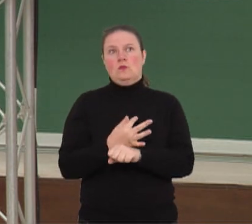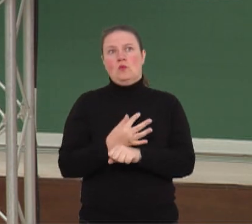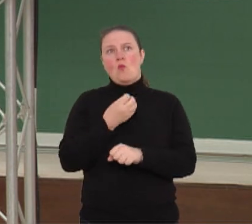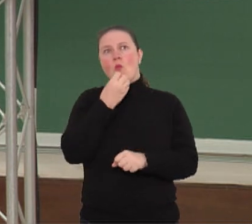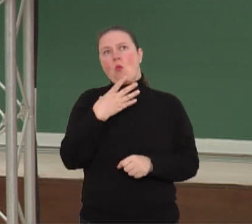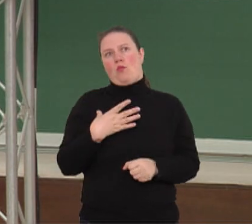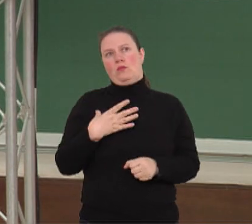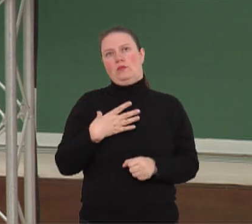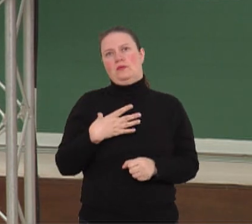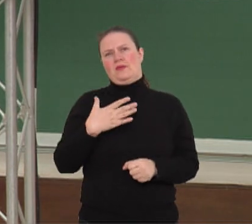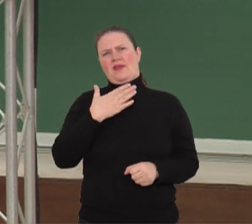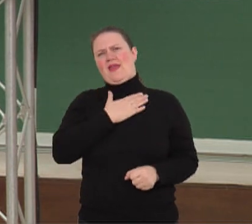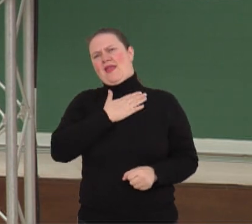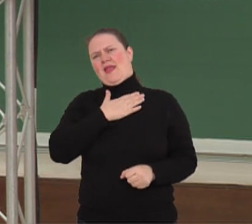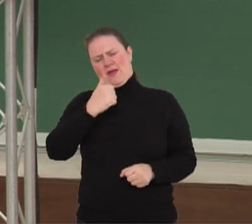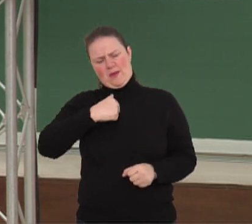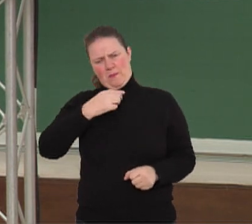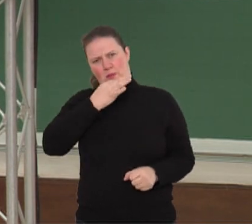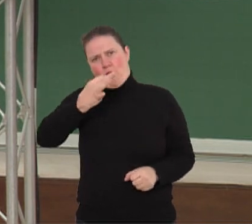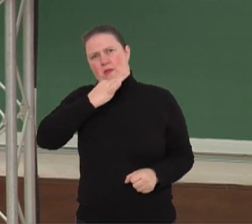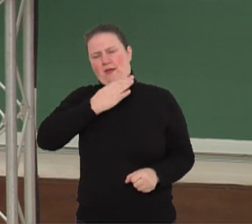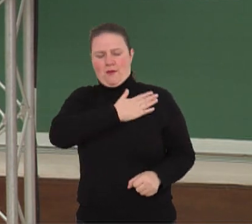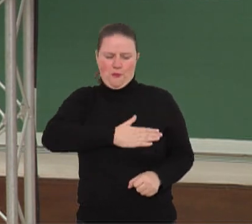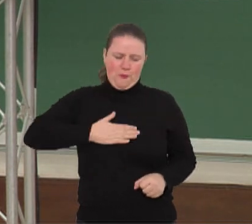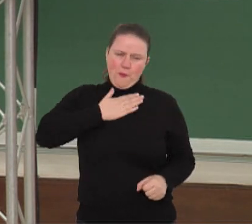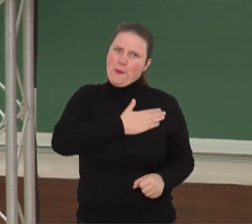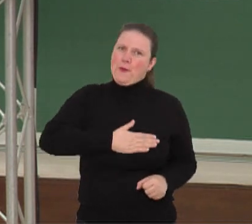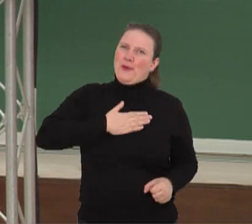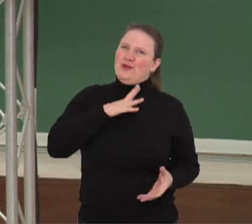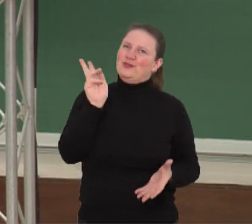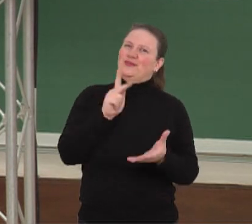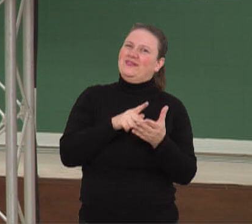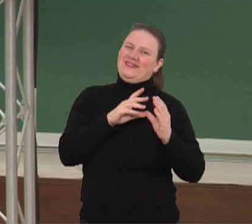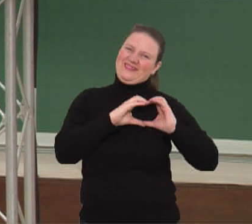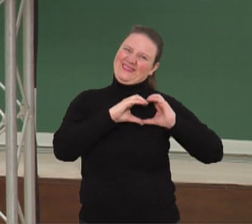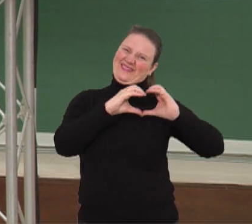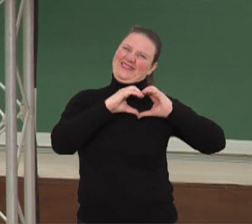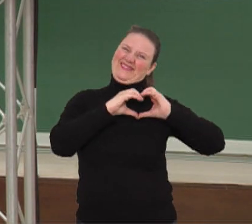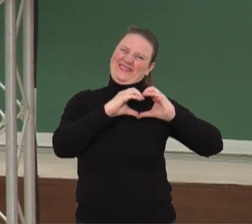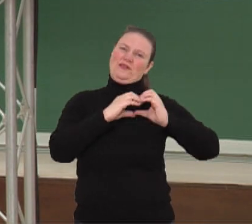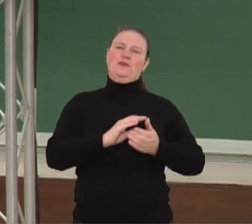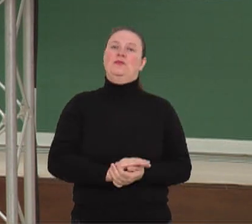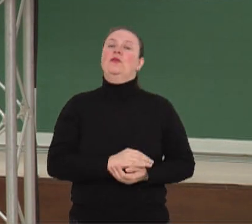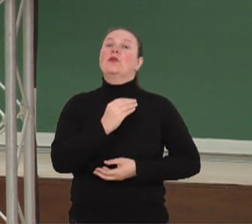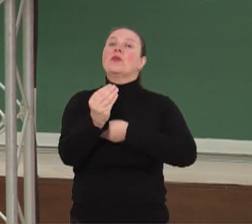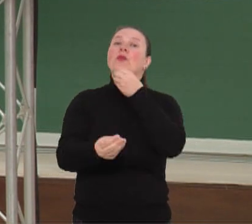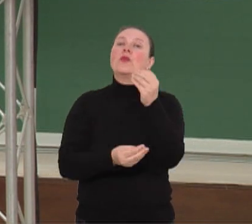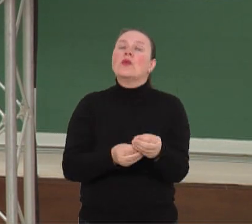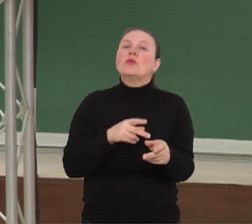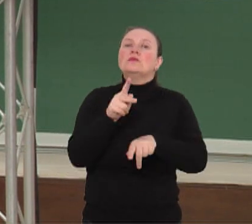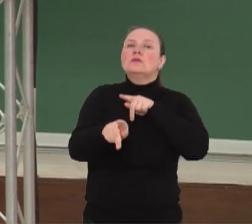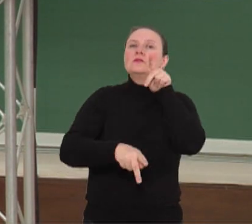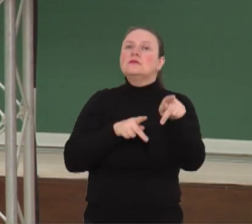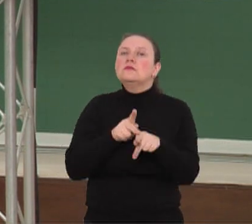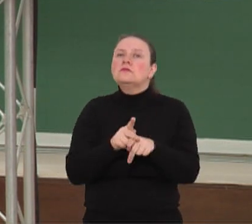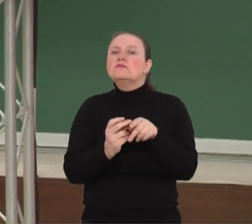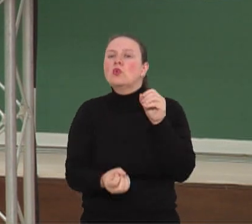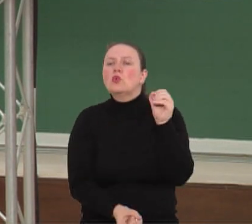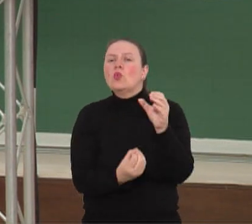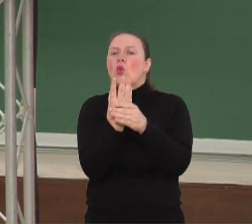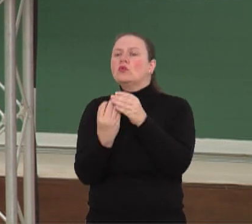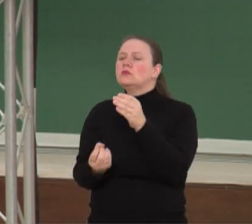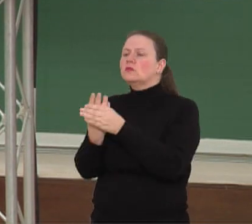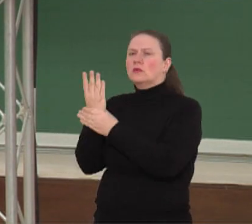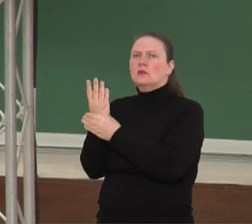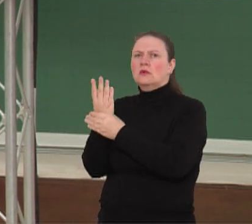Eu, particularmente, gosto muito, porque ele conta como os povos viam a astronomia. Tudo que foi criado dentro da matemática